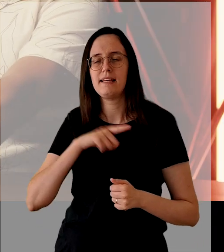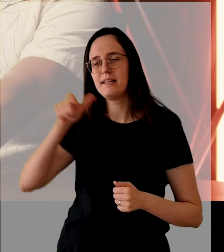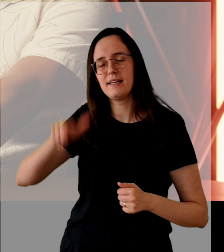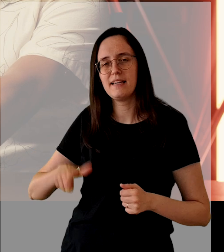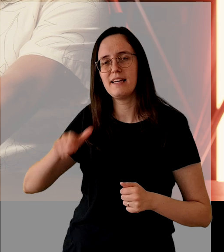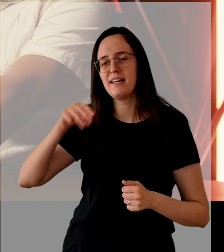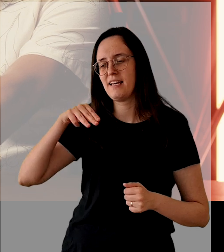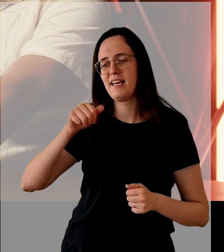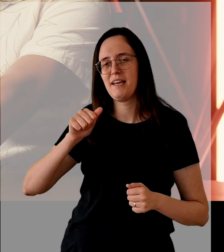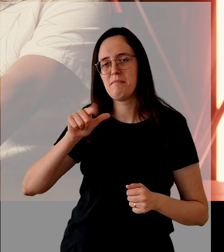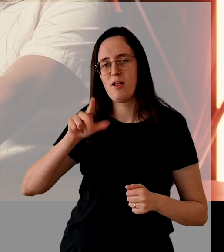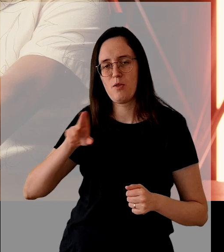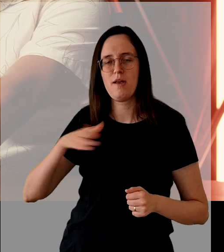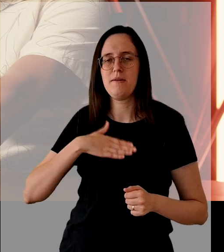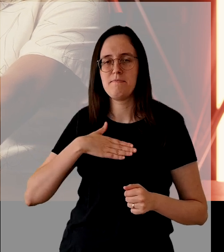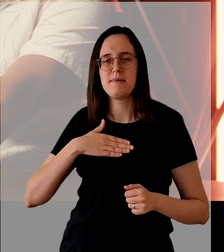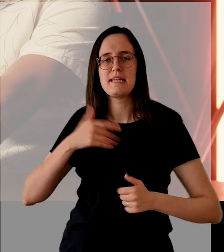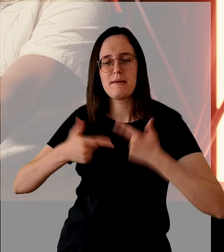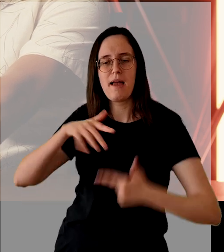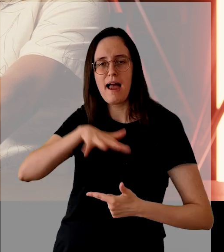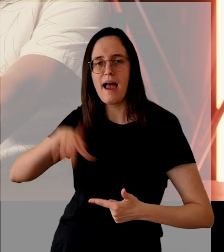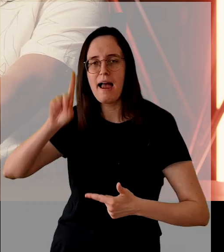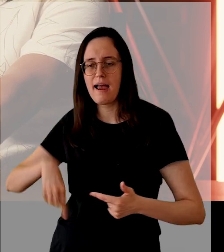é a minha maquinista,